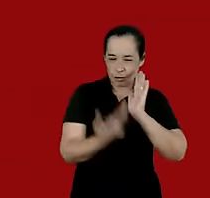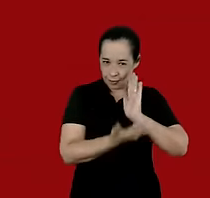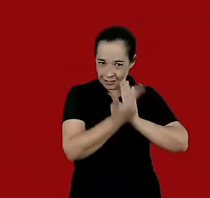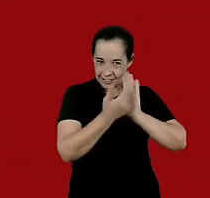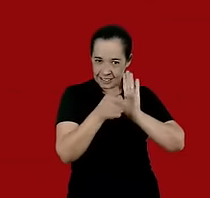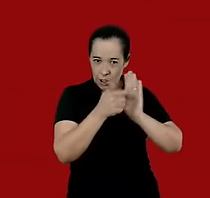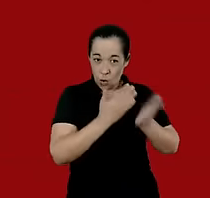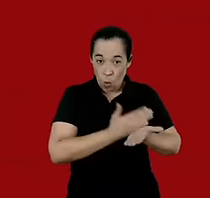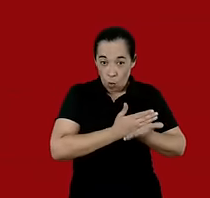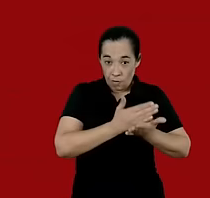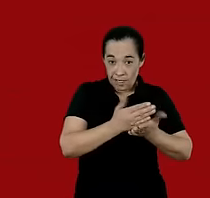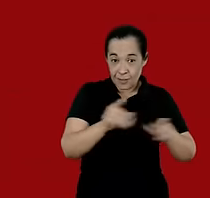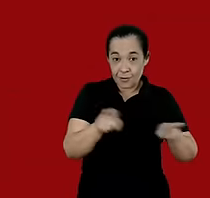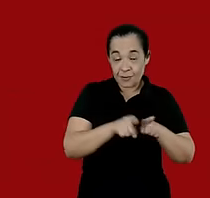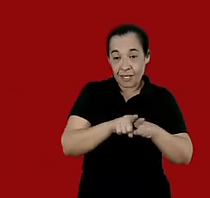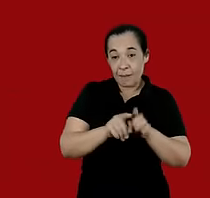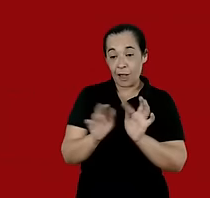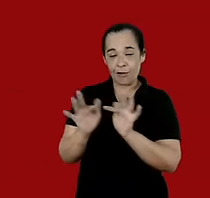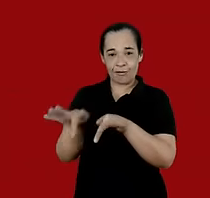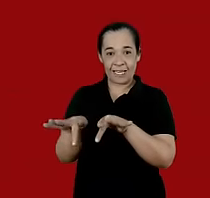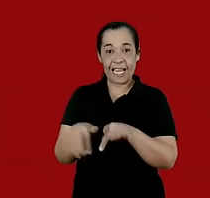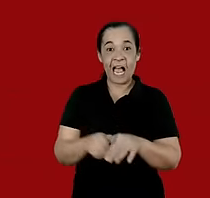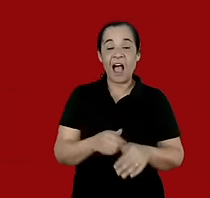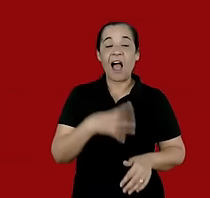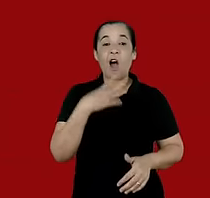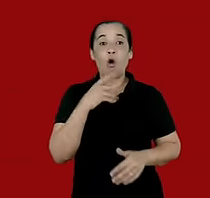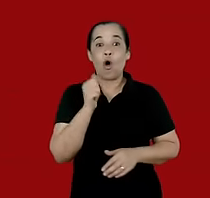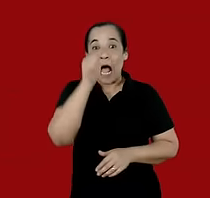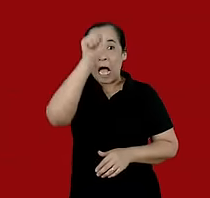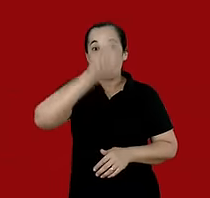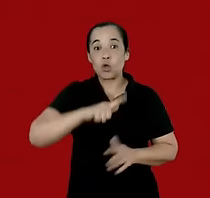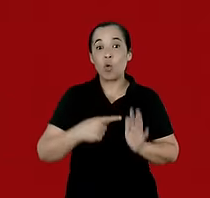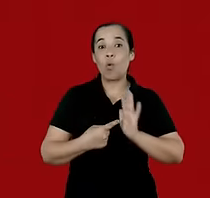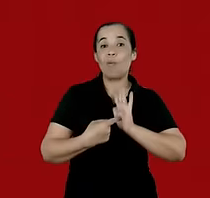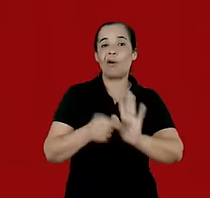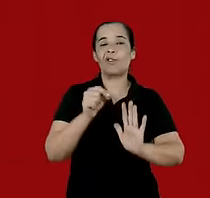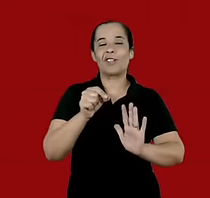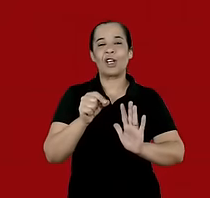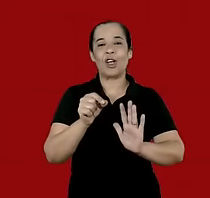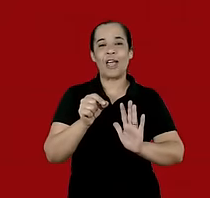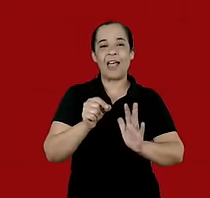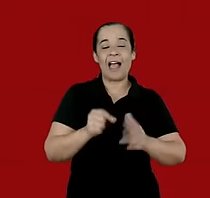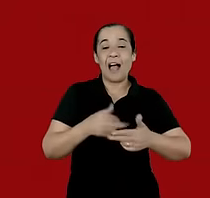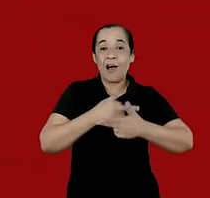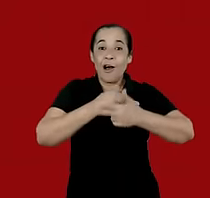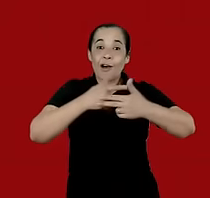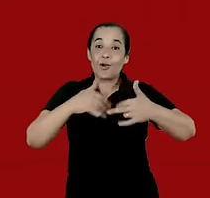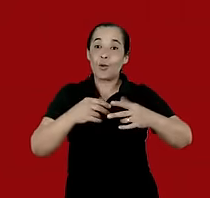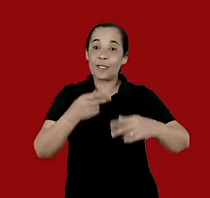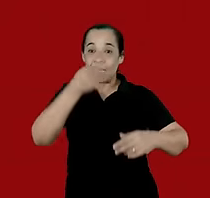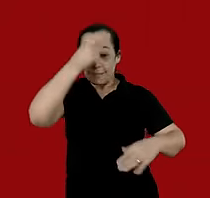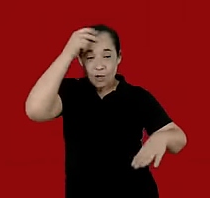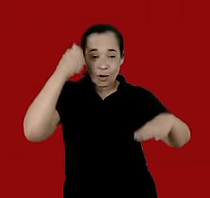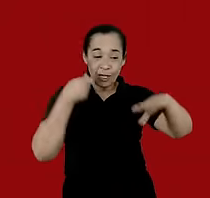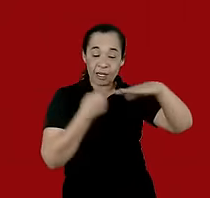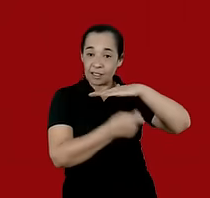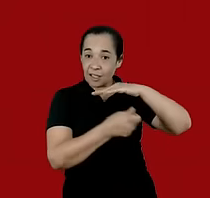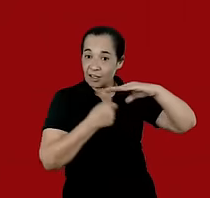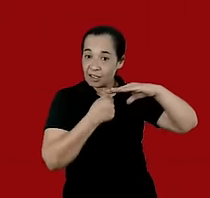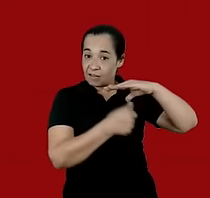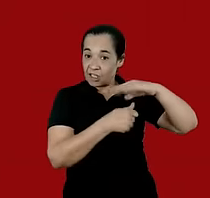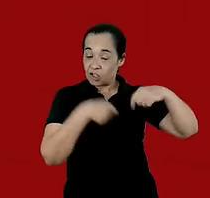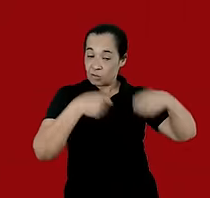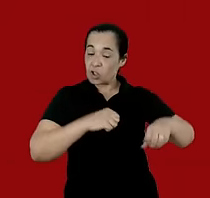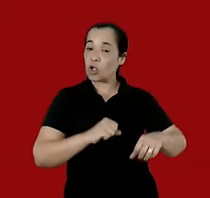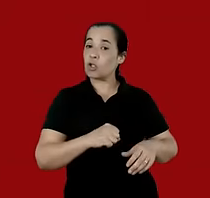linha azul mostra a realidade do investidor que que ele teve que passar para ter esse ganho e ela é muito menos atraente né quando a gente mostra Mas uma